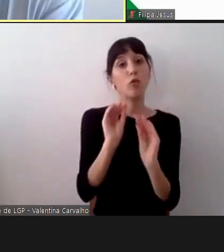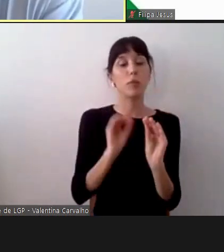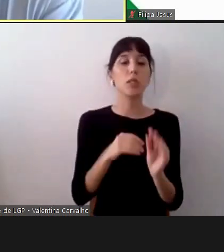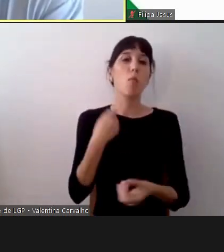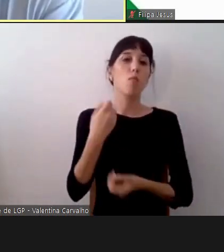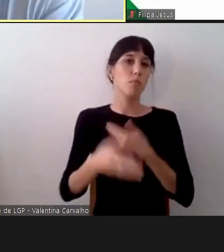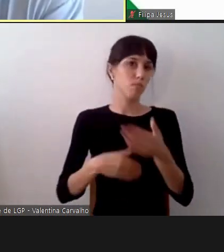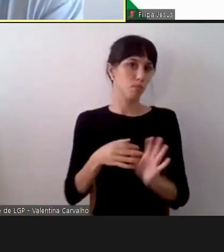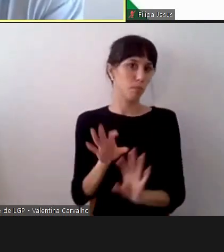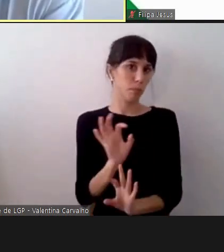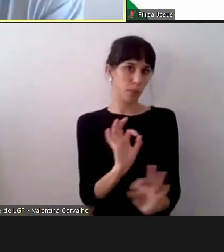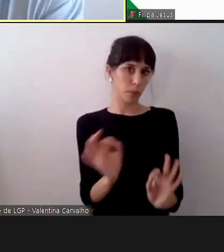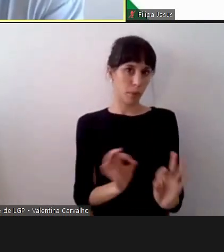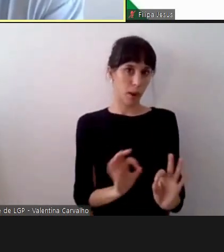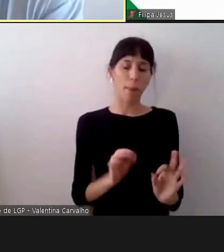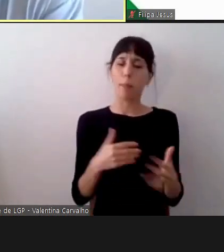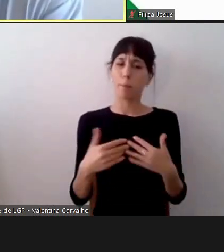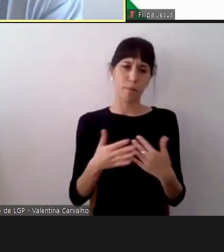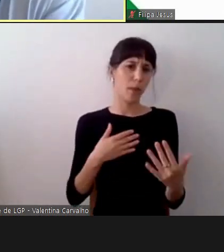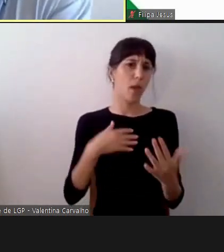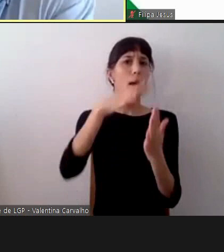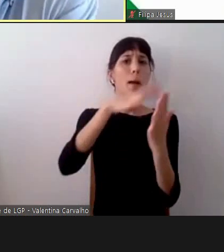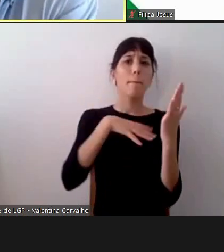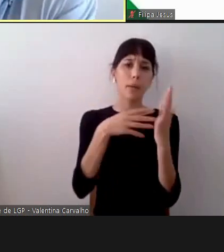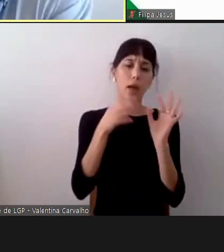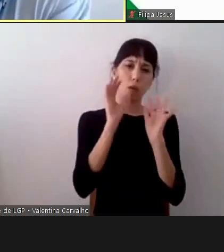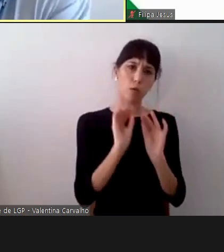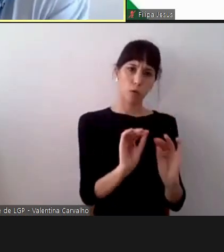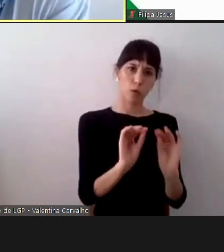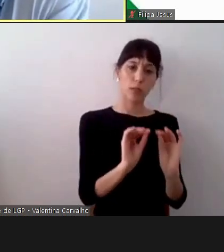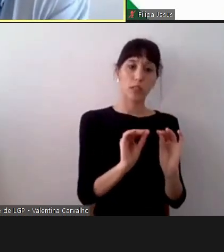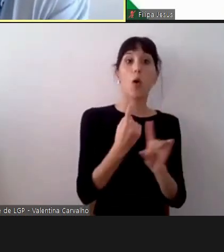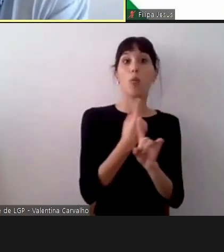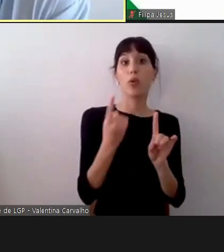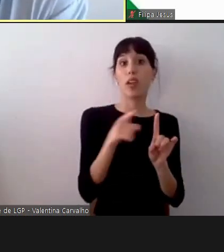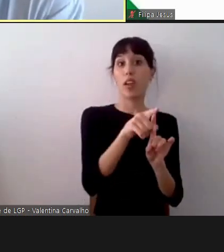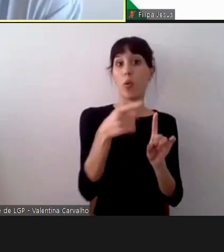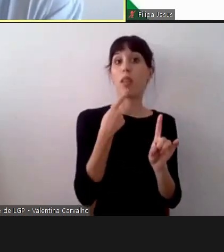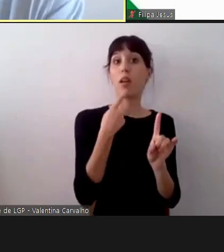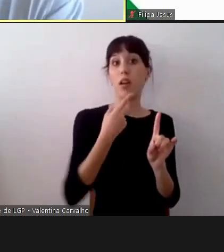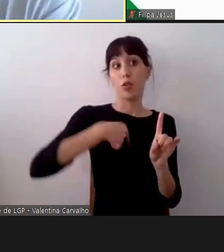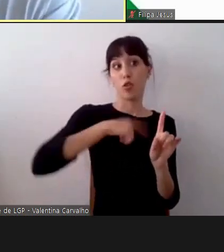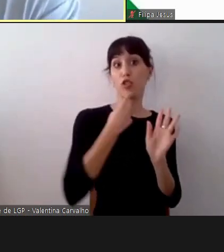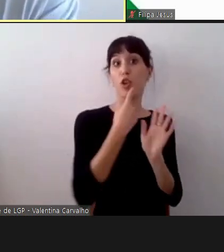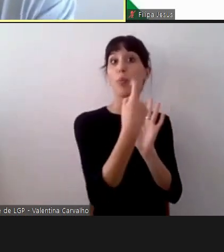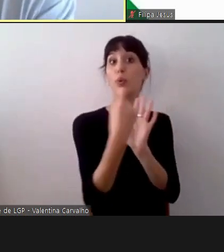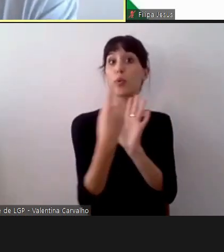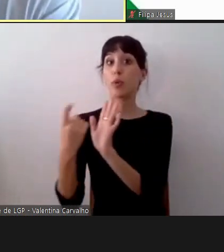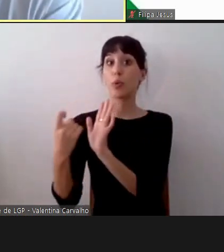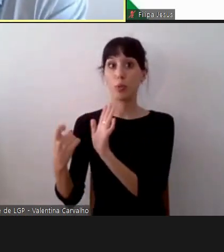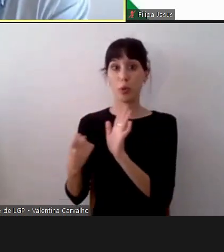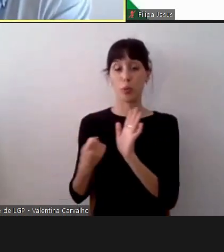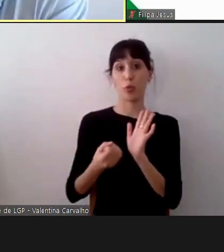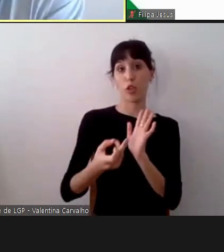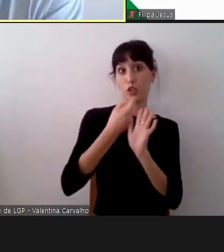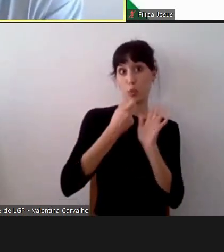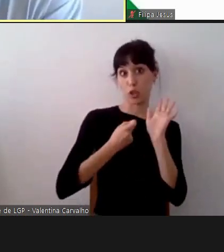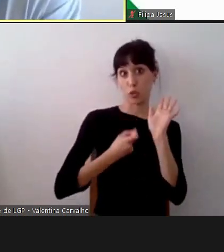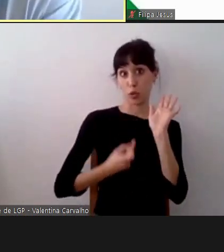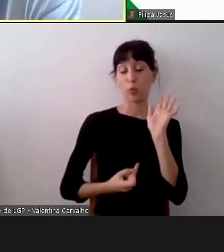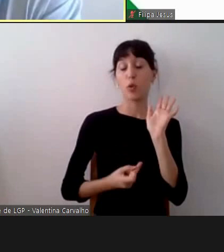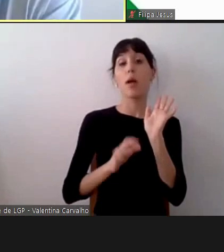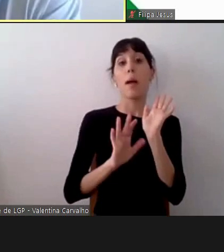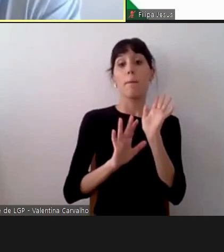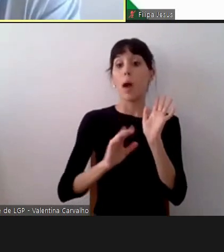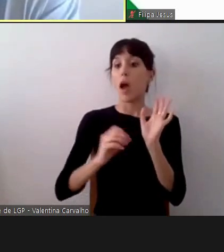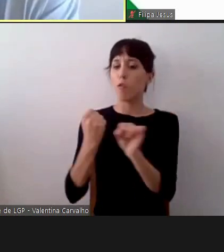desse plano de formação que é elaborado através dos contributos que são feitos pelos municípios e freguesias, qualquer trabalhador da administração pública local,